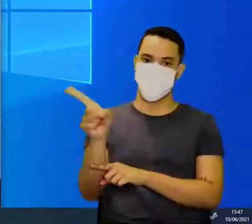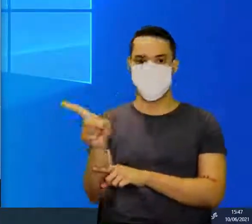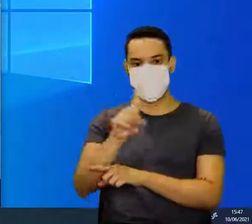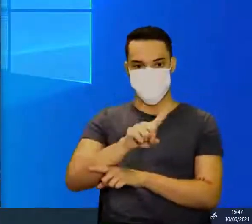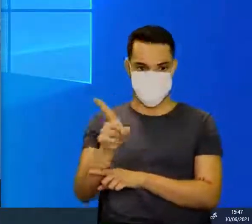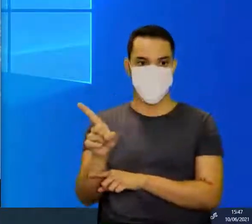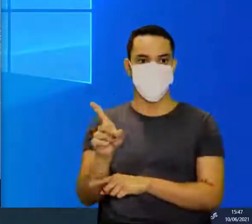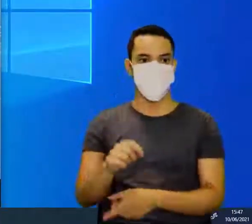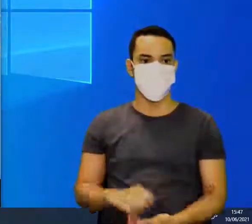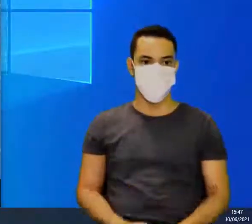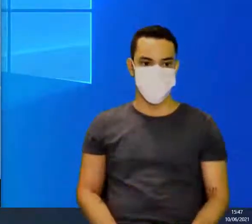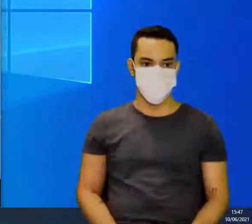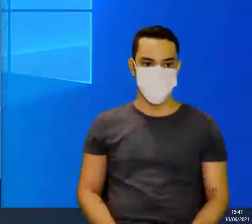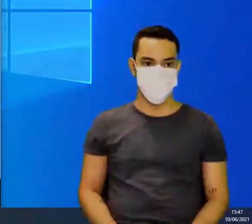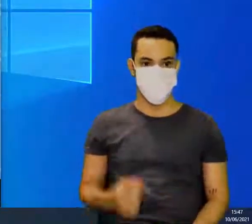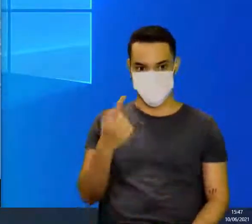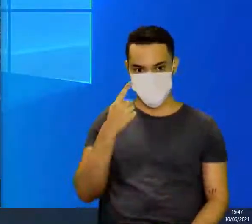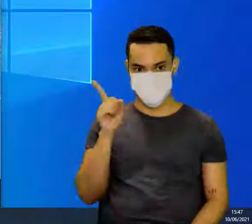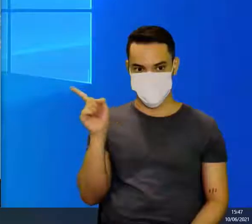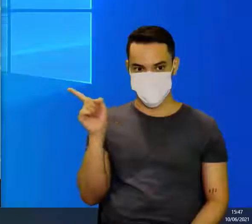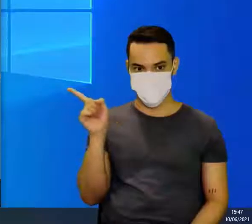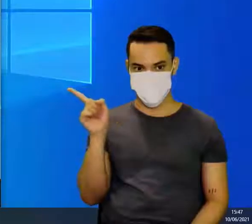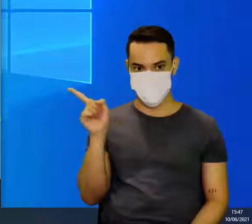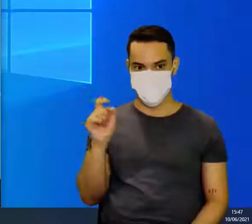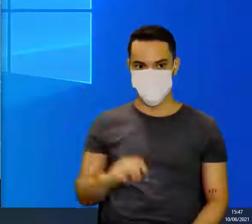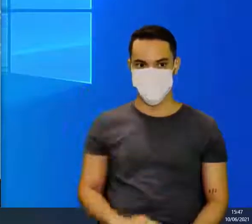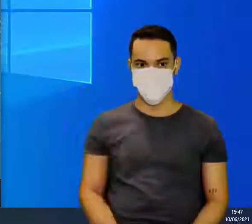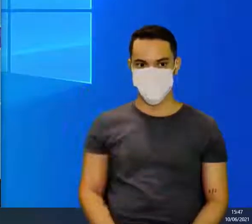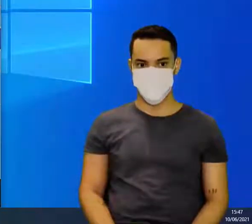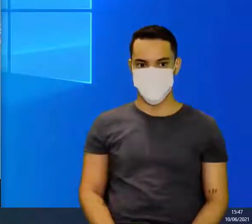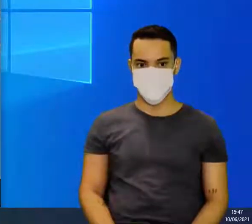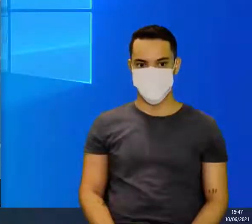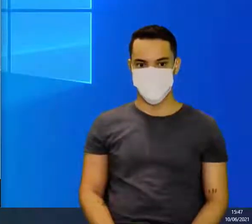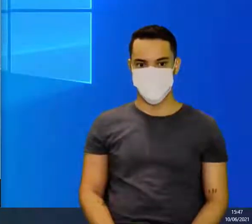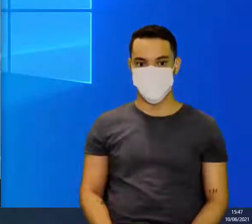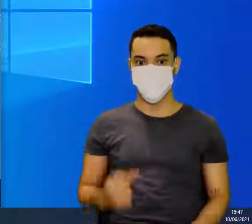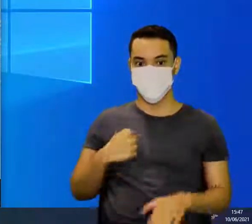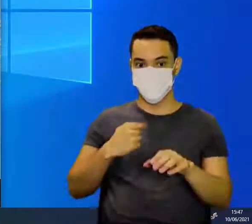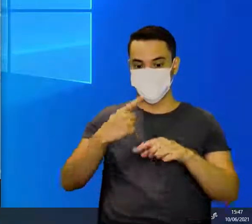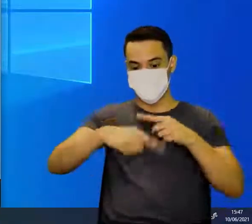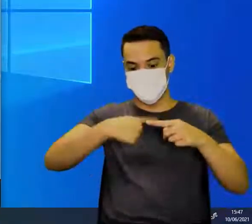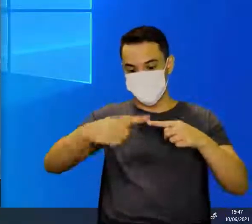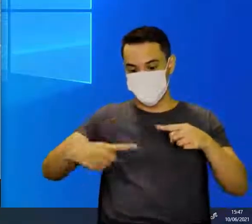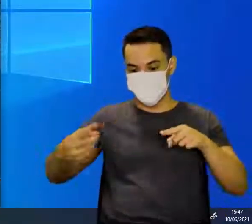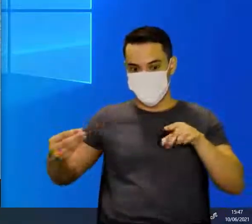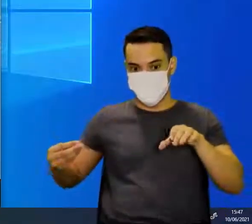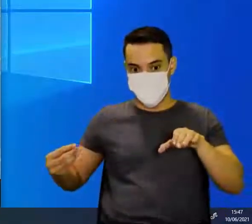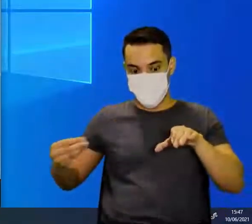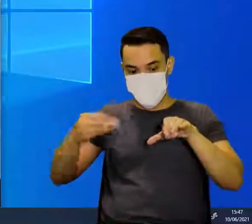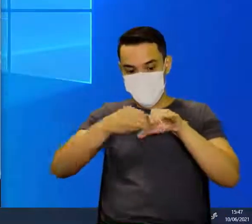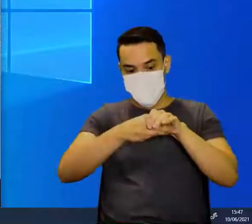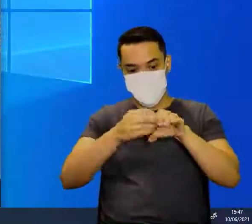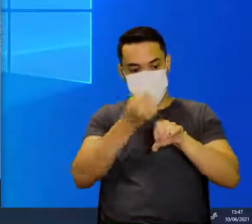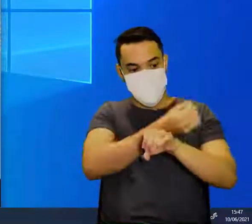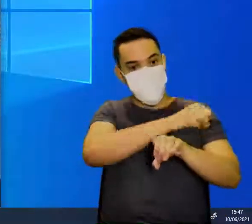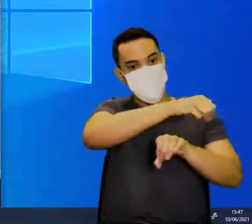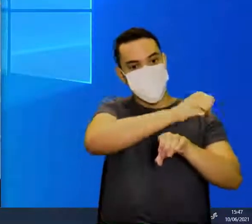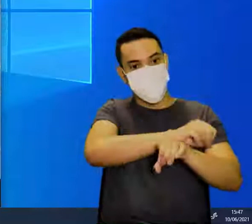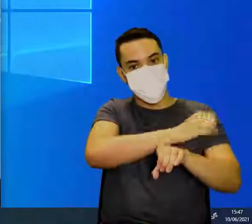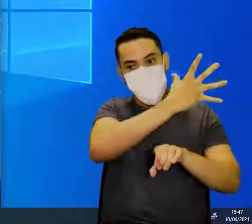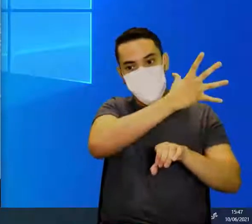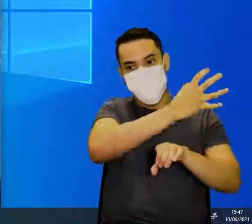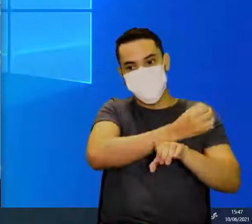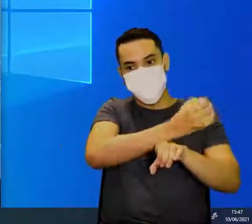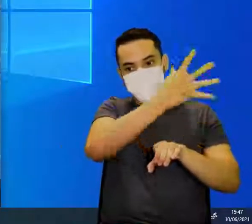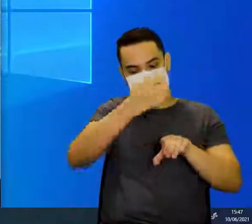ó, vai fazer com que induza uma corrente aqui no circuito e eu vou acender essa lâmpada.